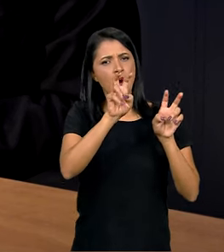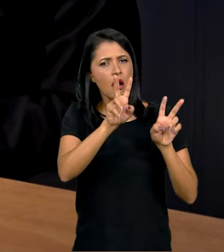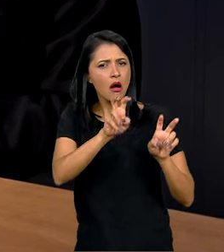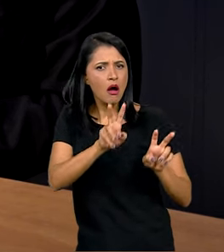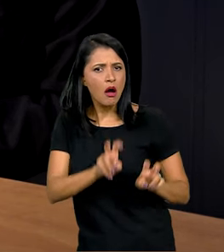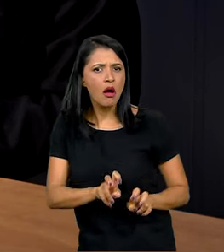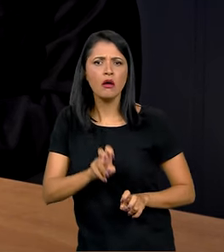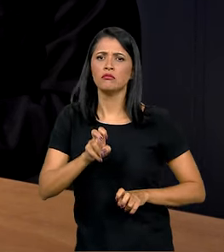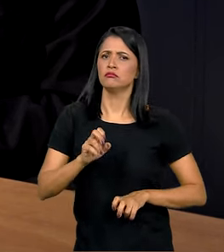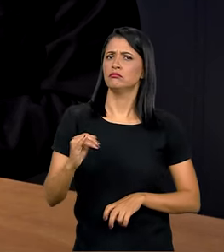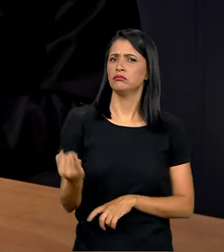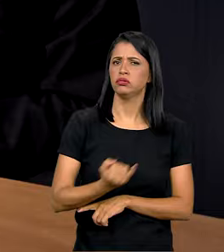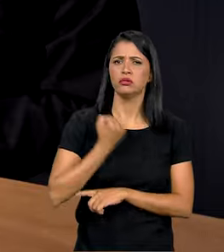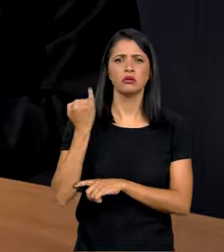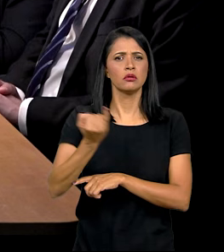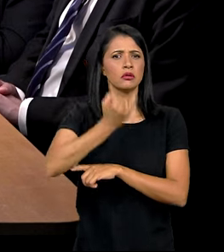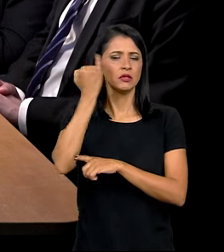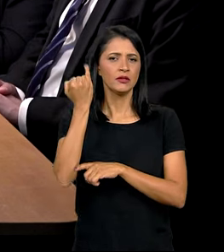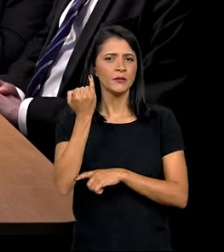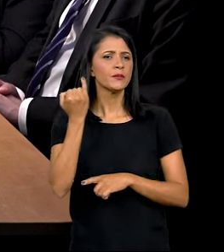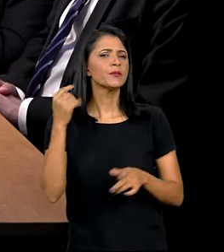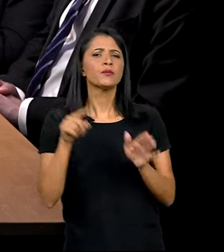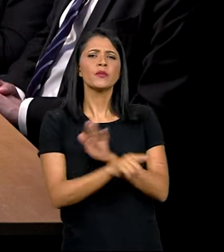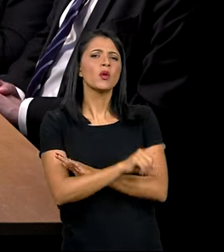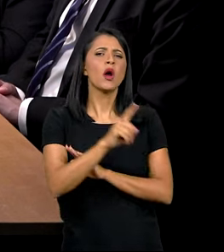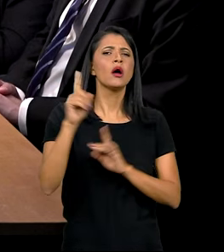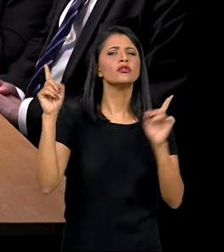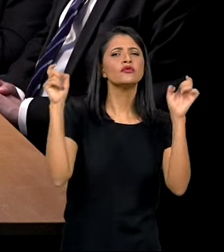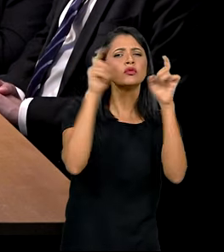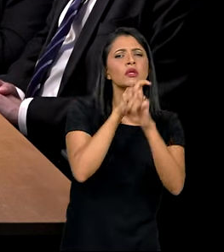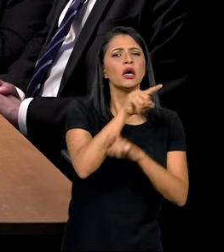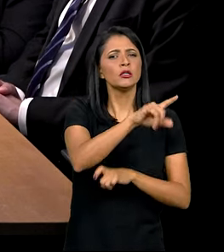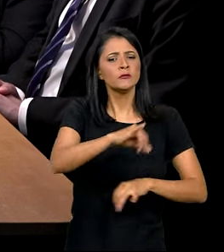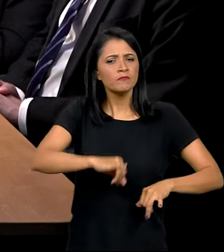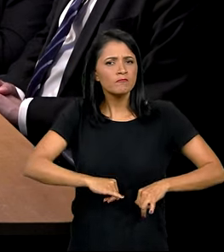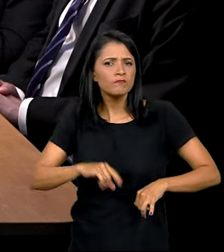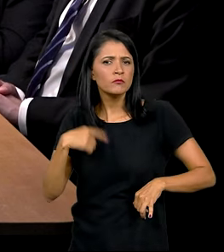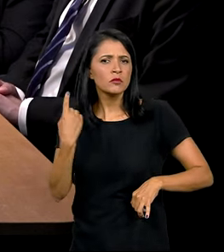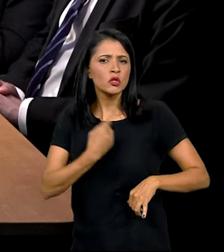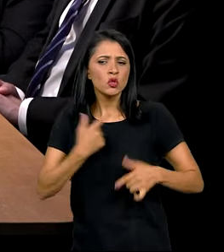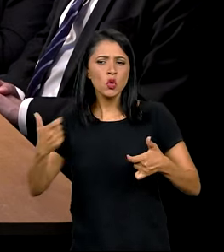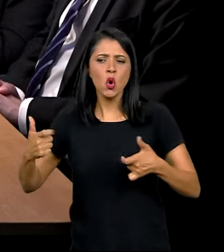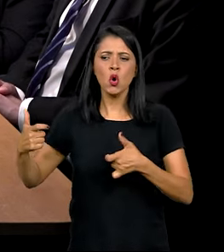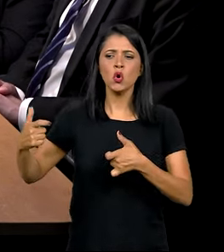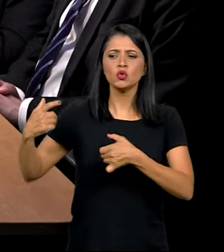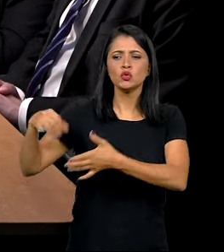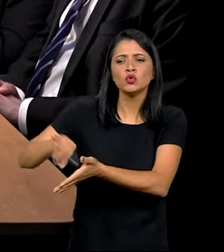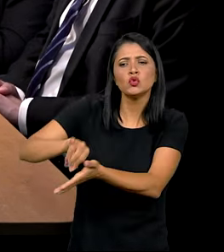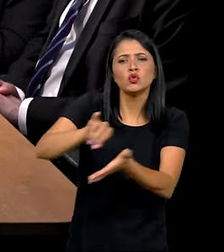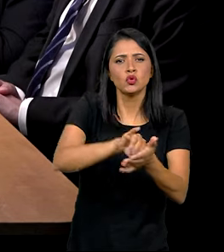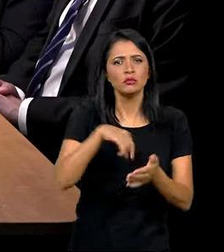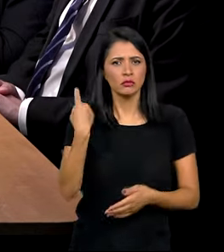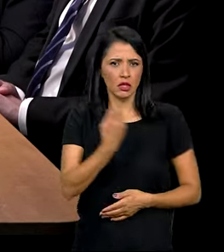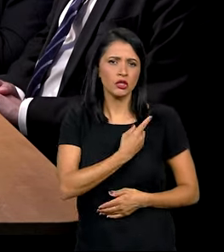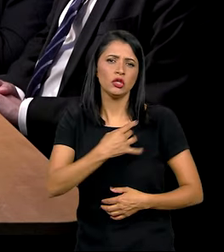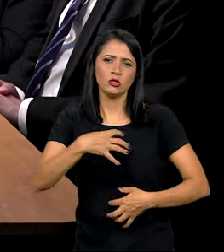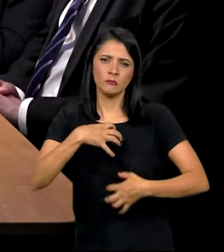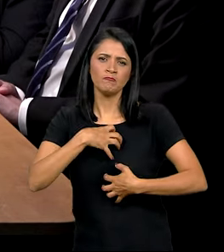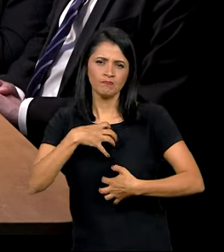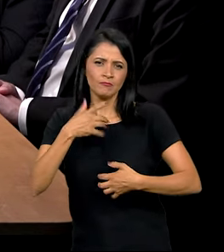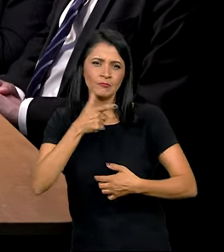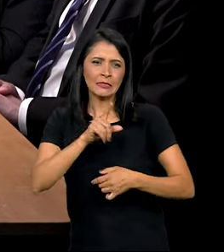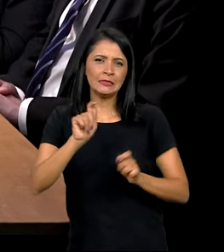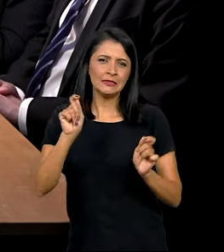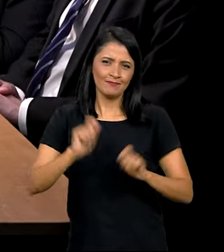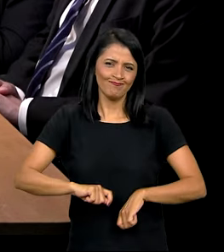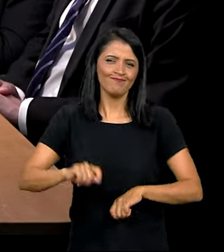eh muito importante as dificuldades pelas quais passam os nossos grandes centros são sentidas por todos nós na na